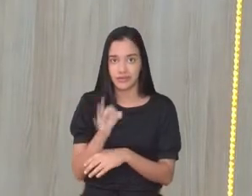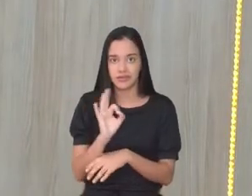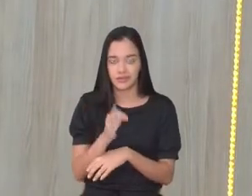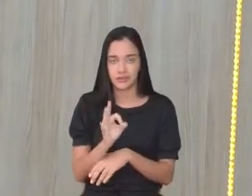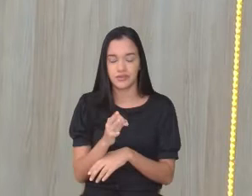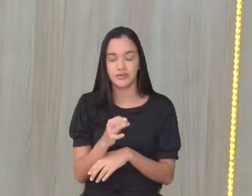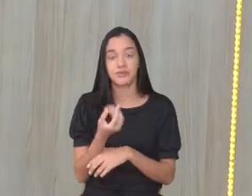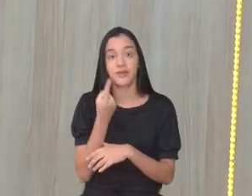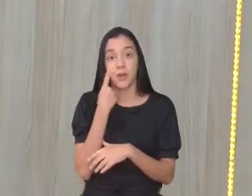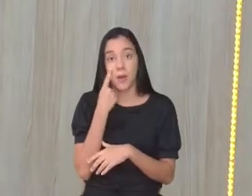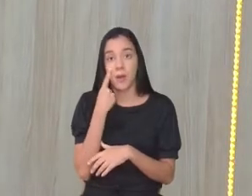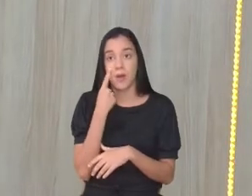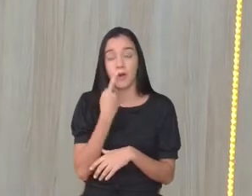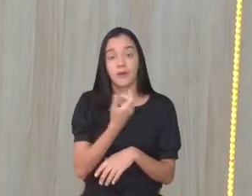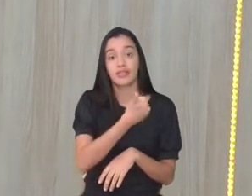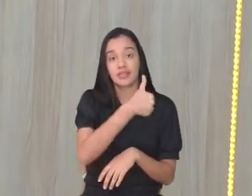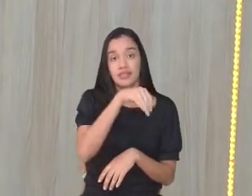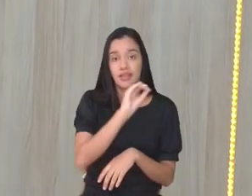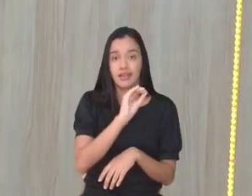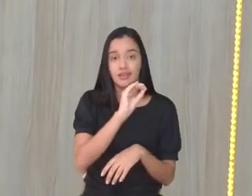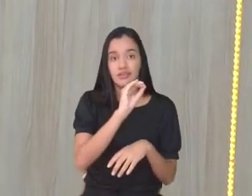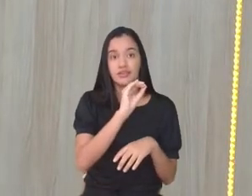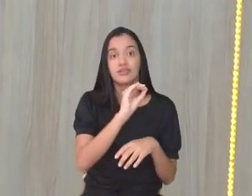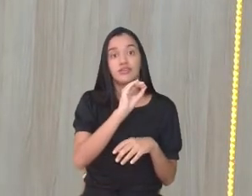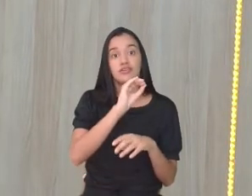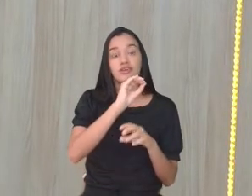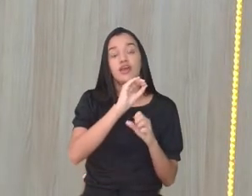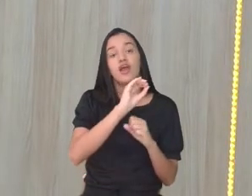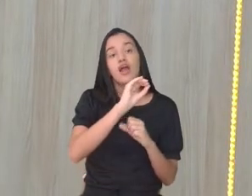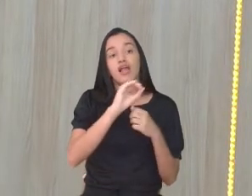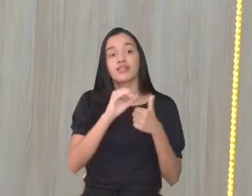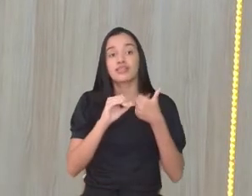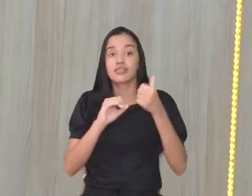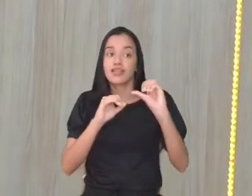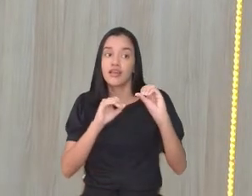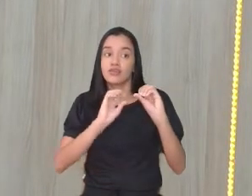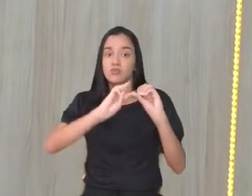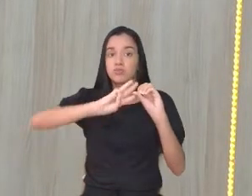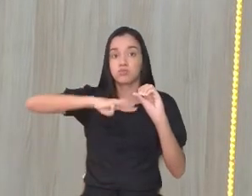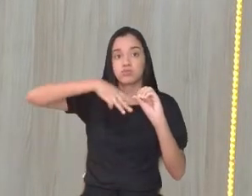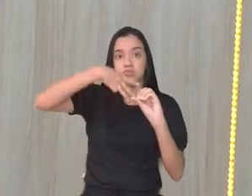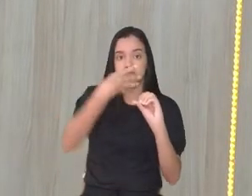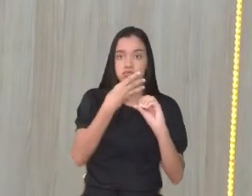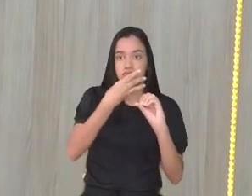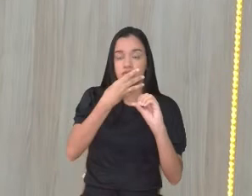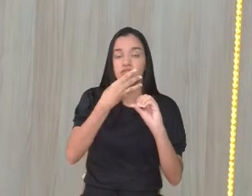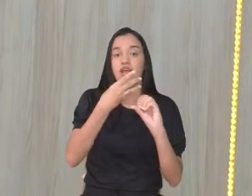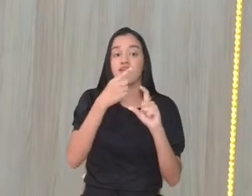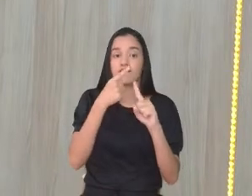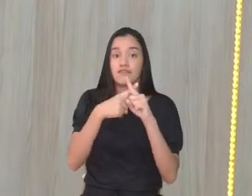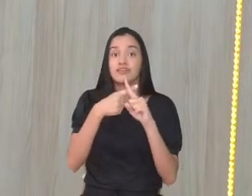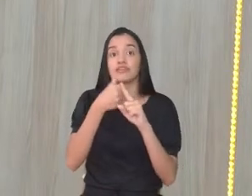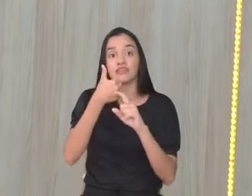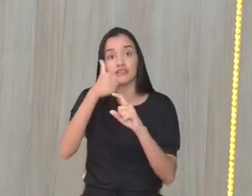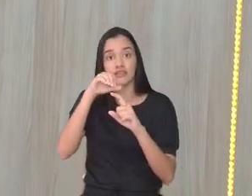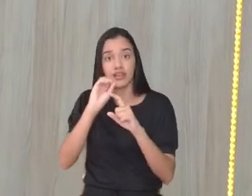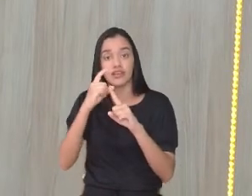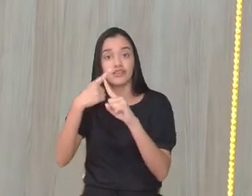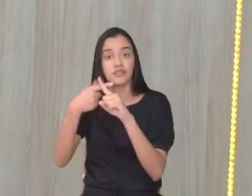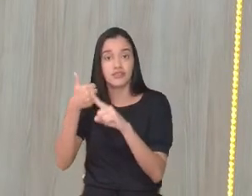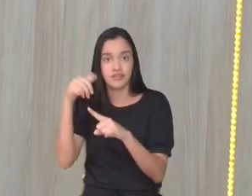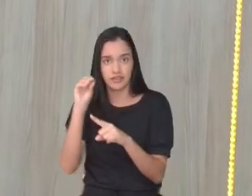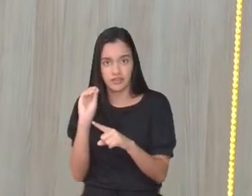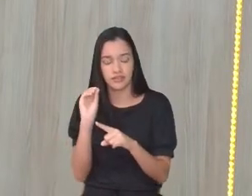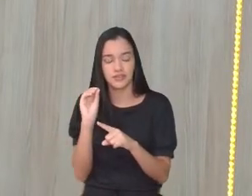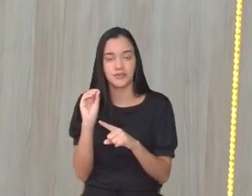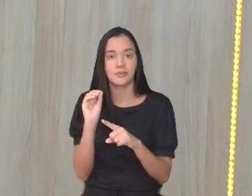só, 10 elevado ao cubo, isso aqui é igual a 10 vezes 10 vezes